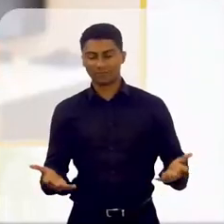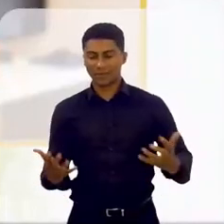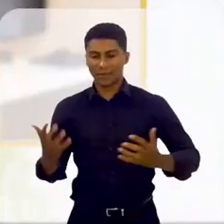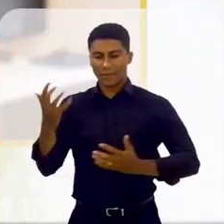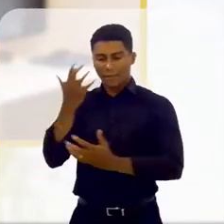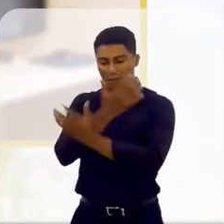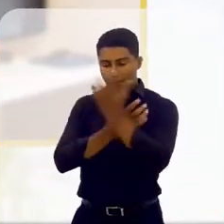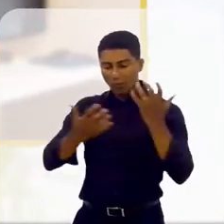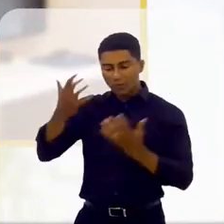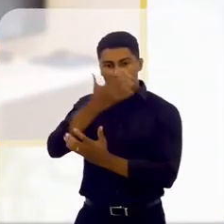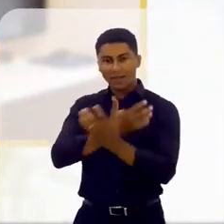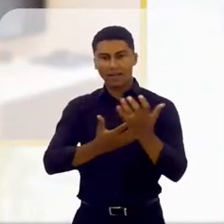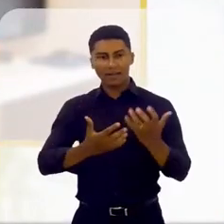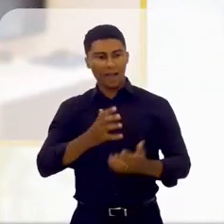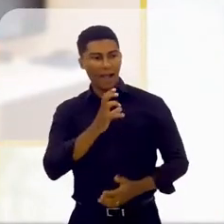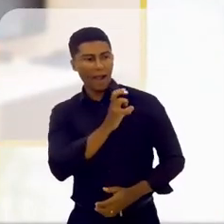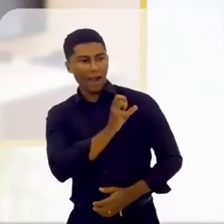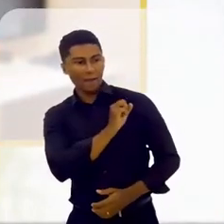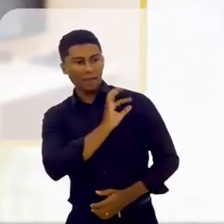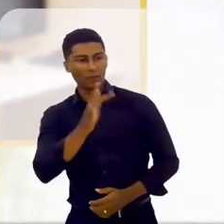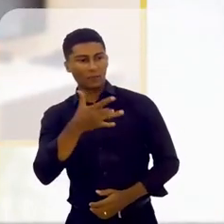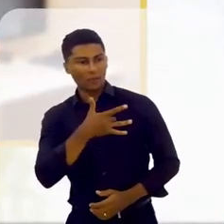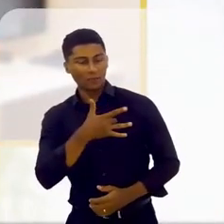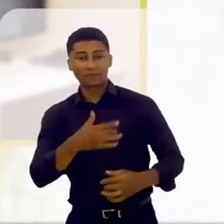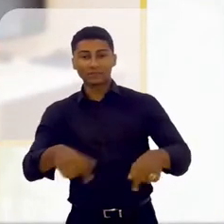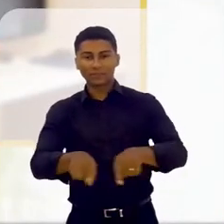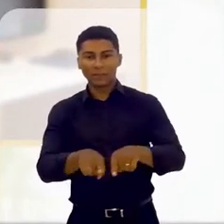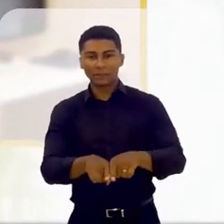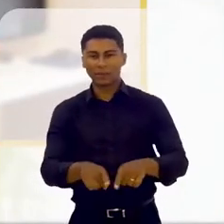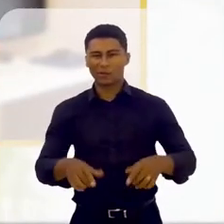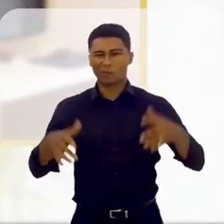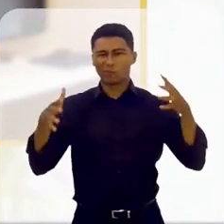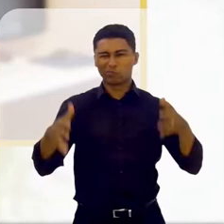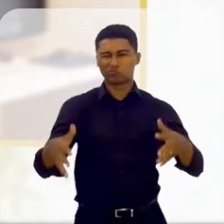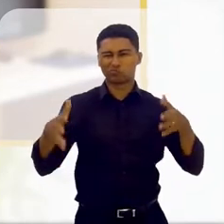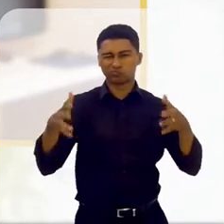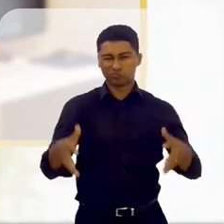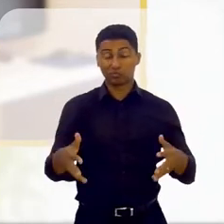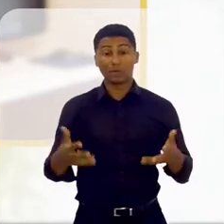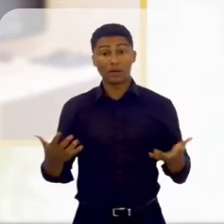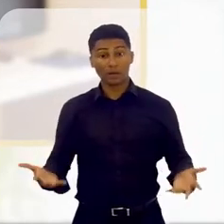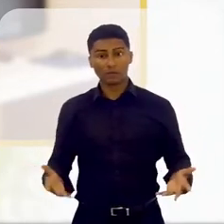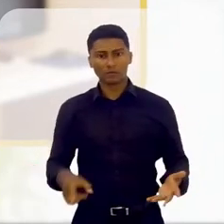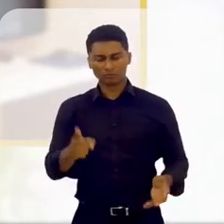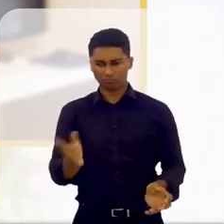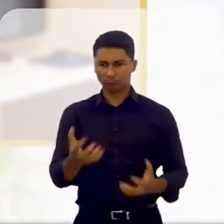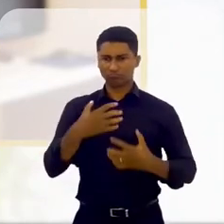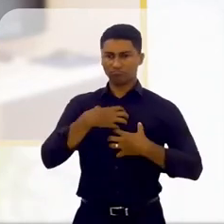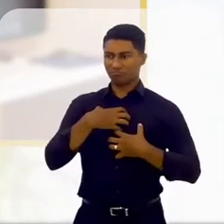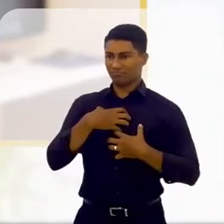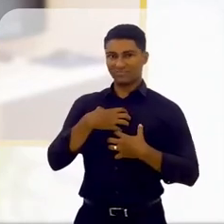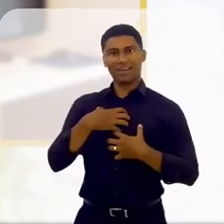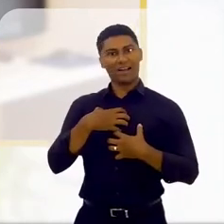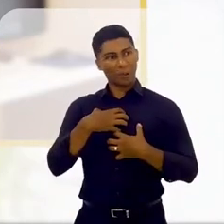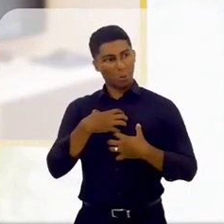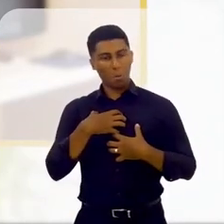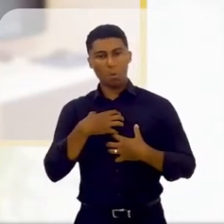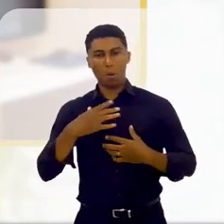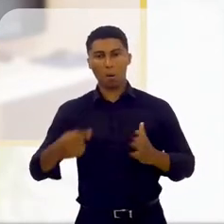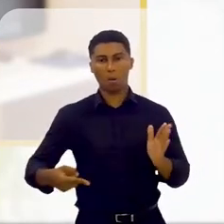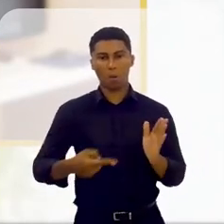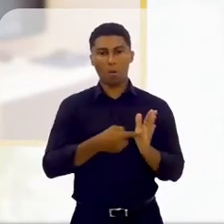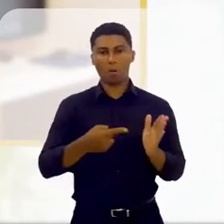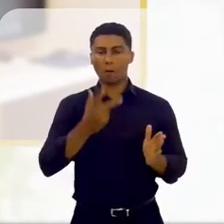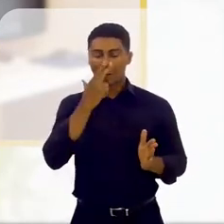Ai, gente, melodia, romance e batidão. Quem não se sente inspirado com